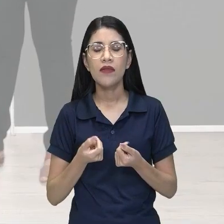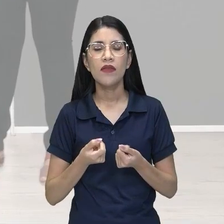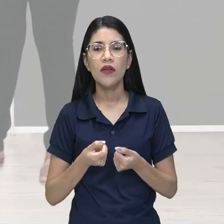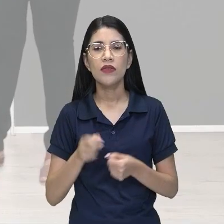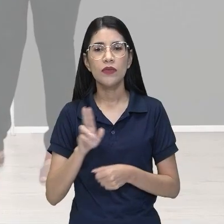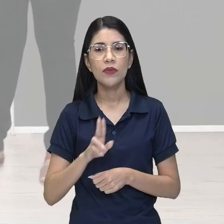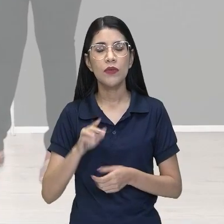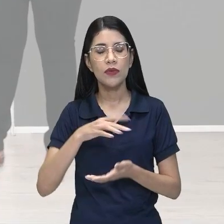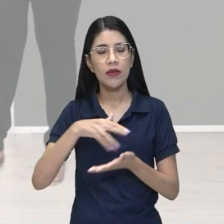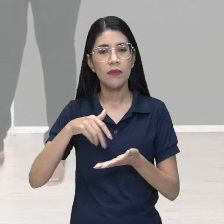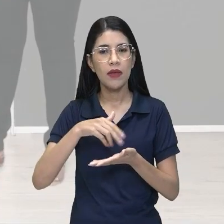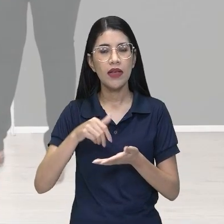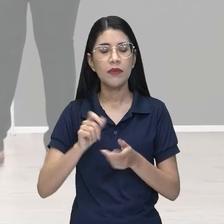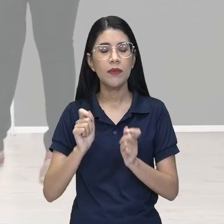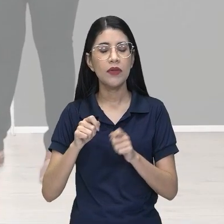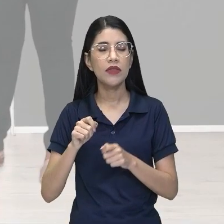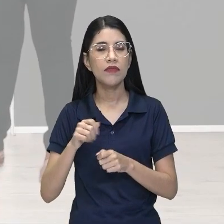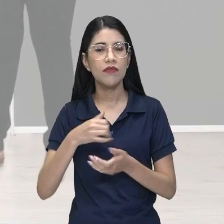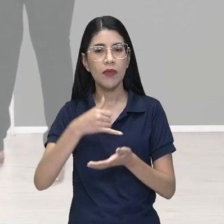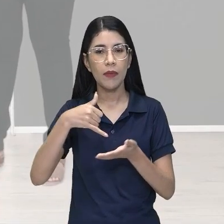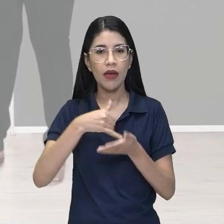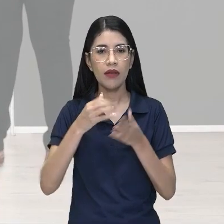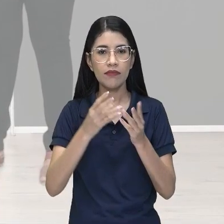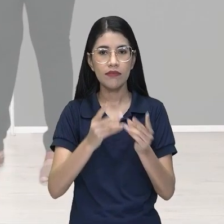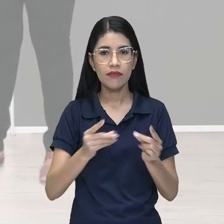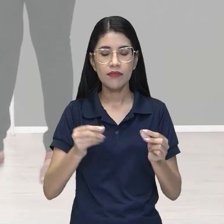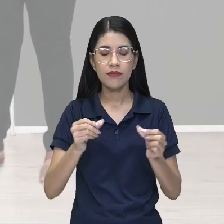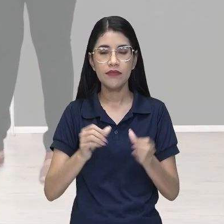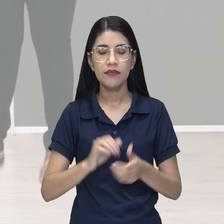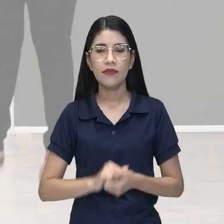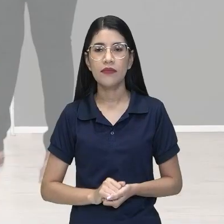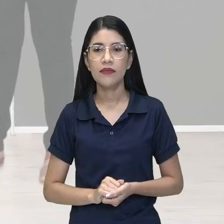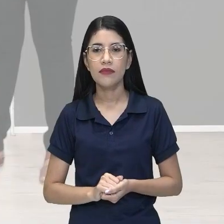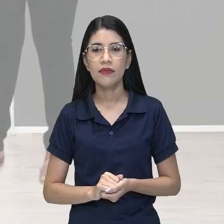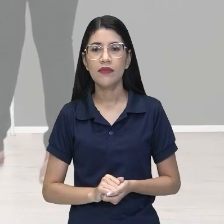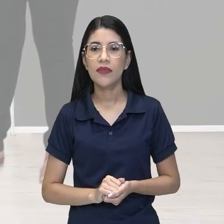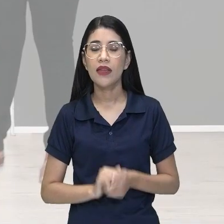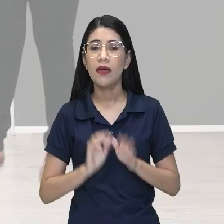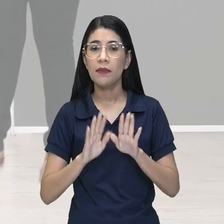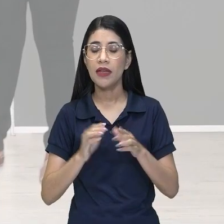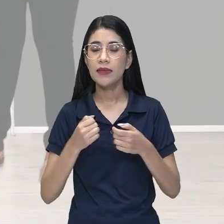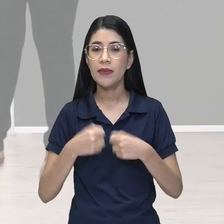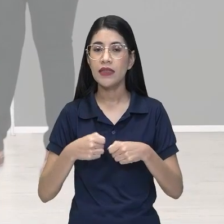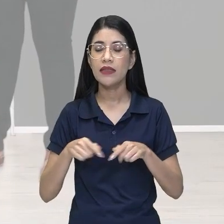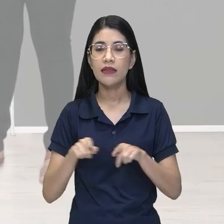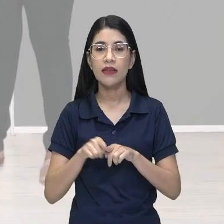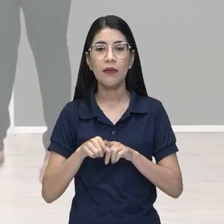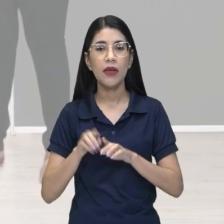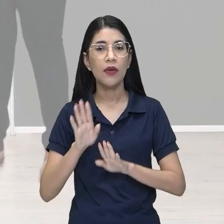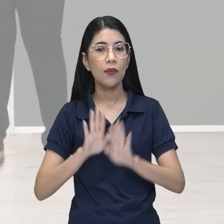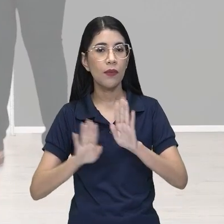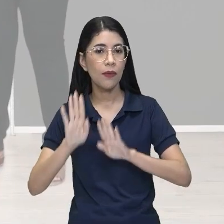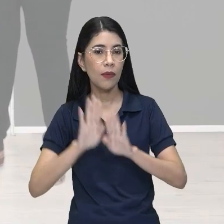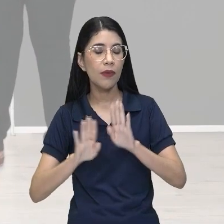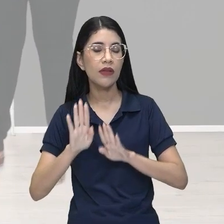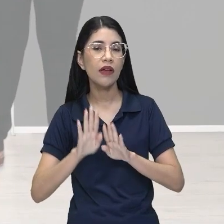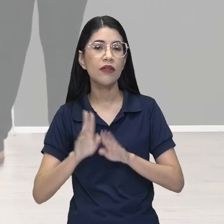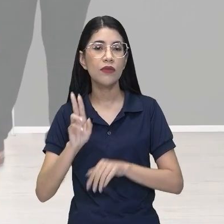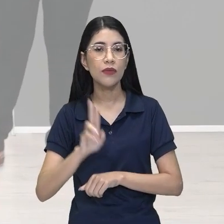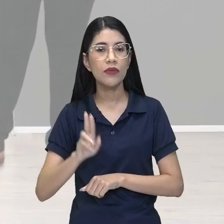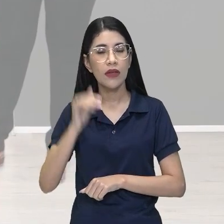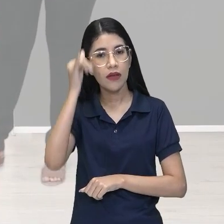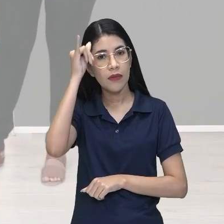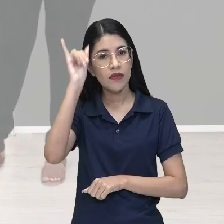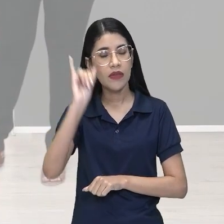para dissolver gorduras e óleos, mas deve ser manuseada também com cuidado para